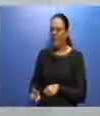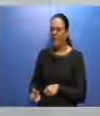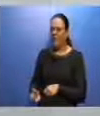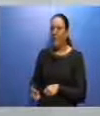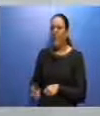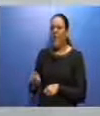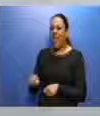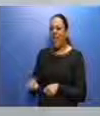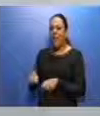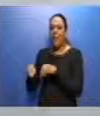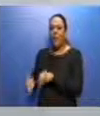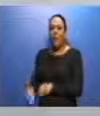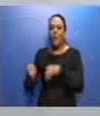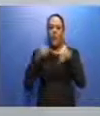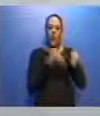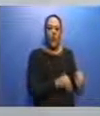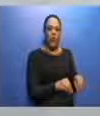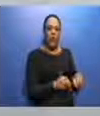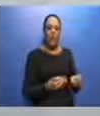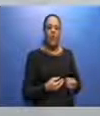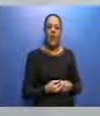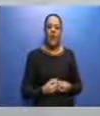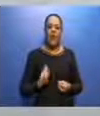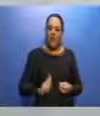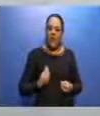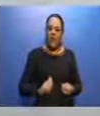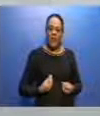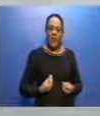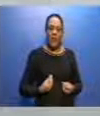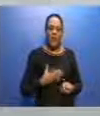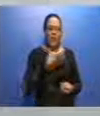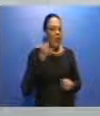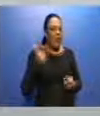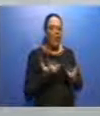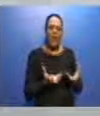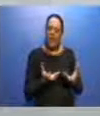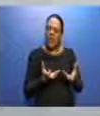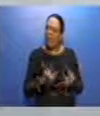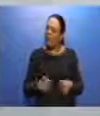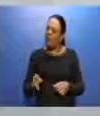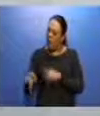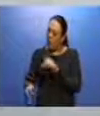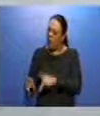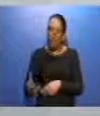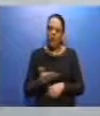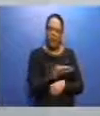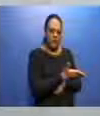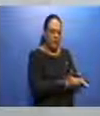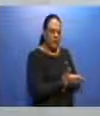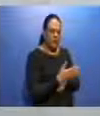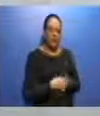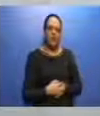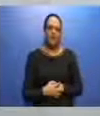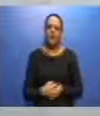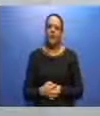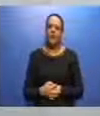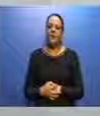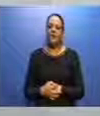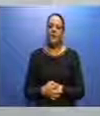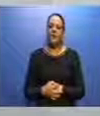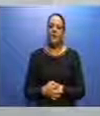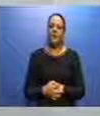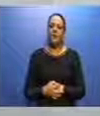renda melhor em busca de melhores condições de vida nós temos a imagem aqui né